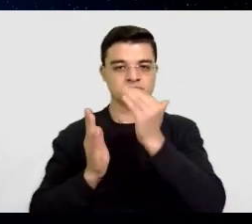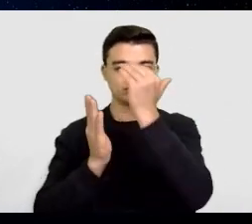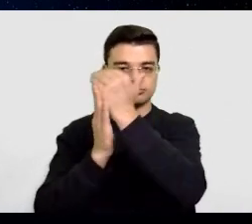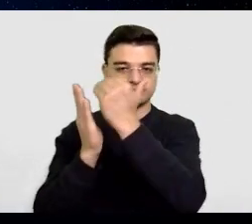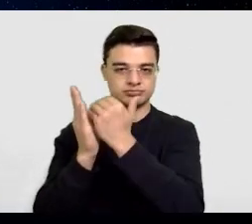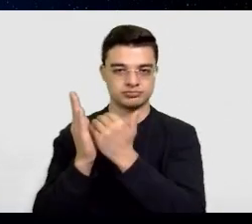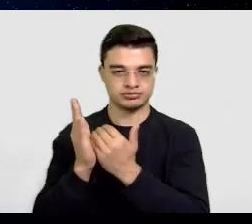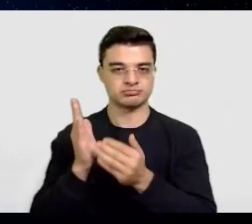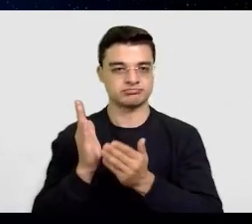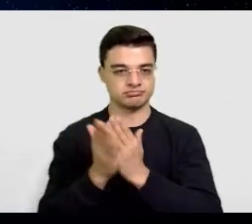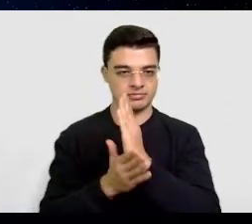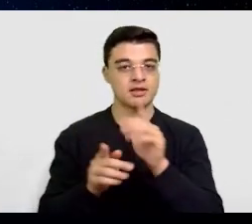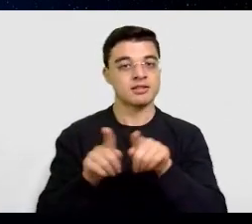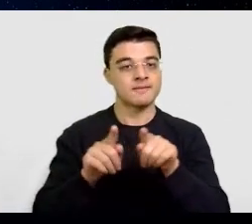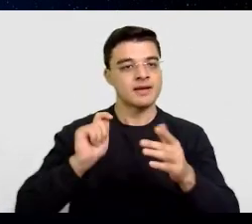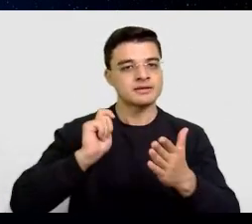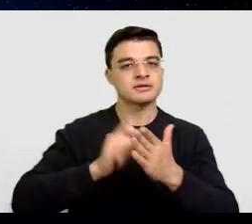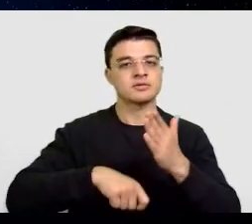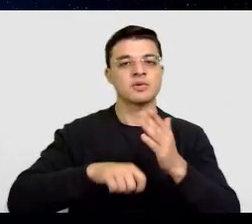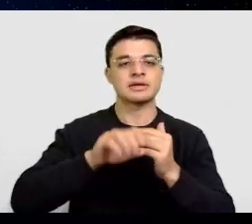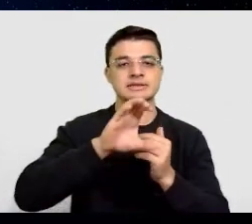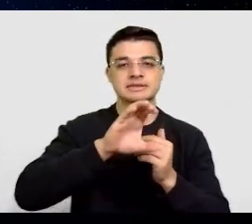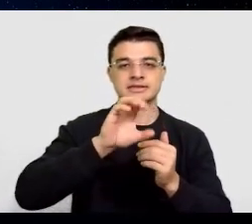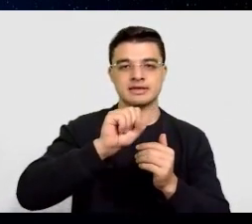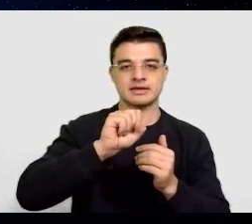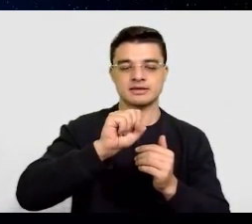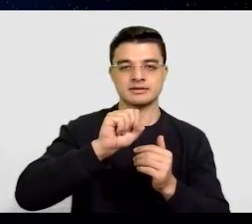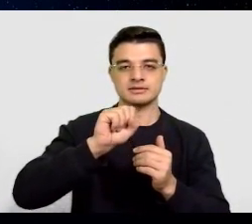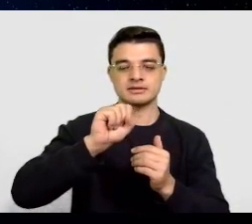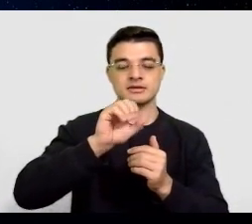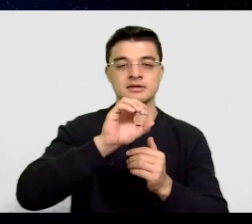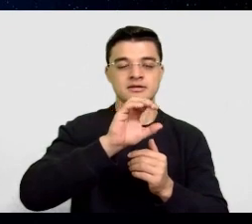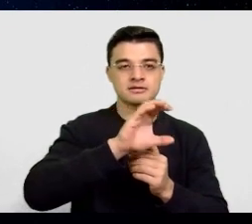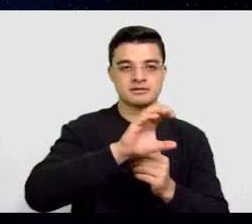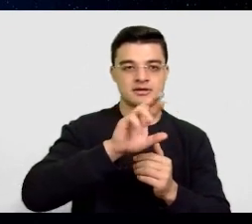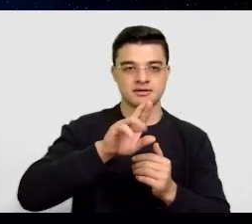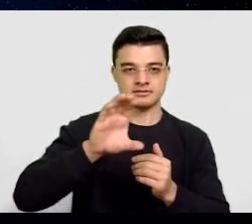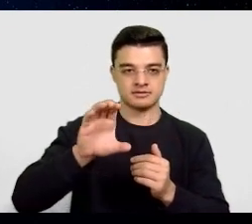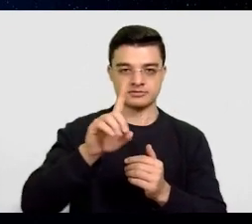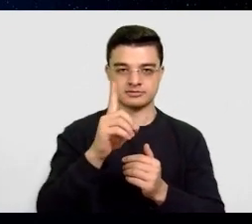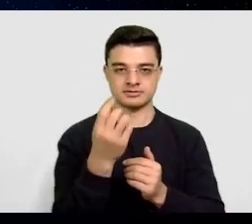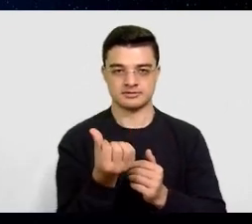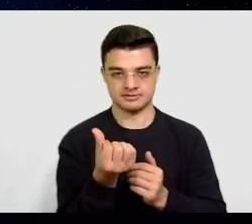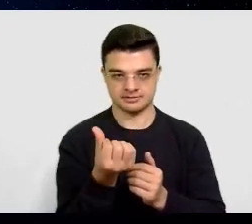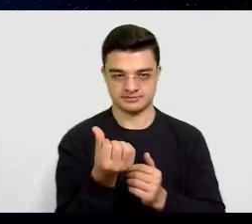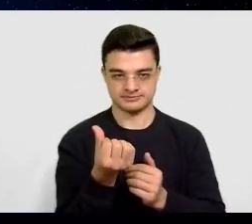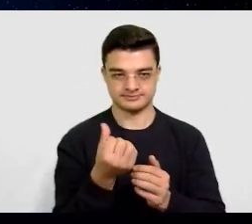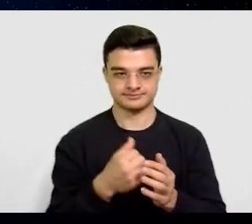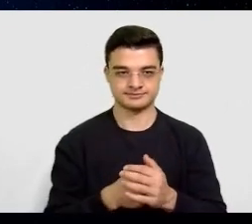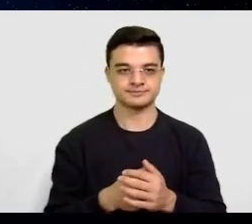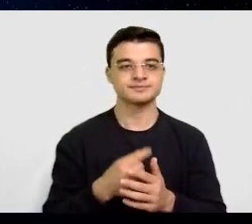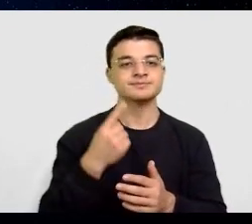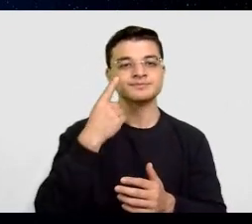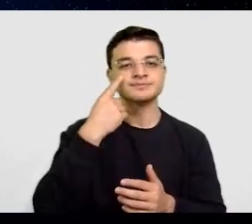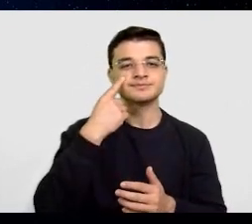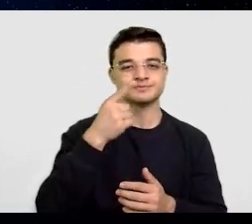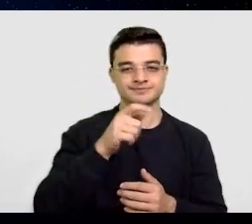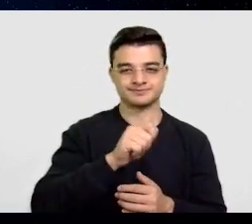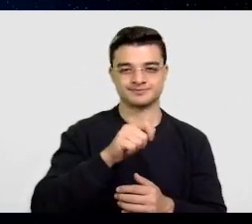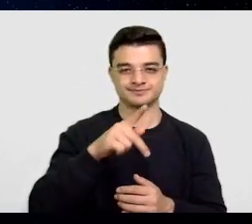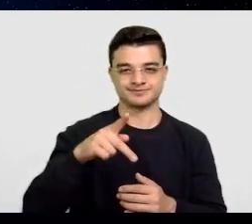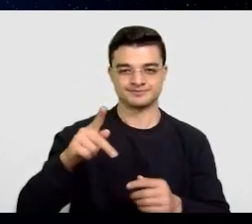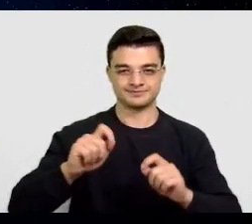dele CRC16. Ok? Aqui a gente tem a aplicação que eu vou utilizar